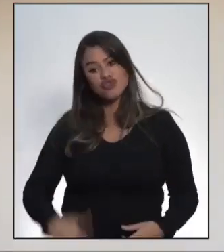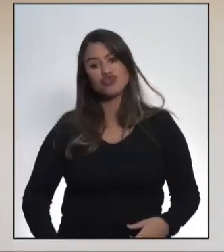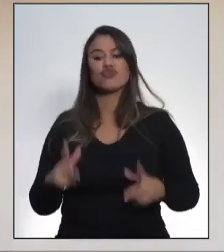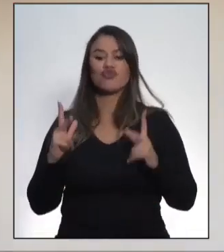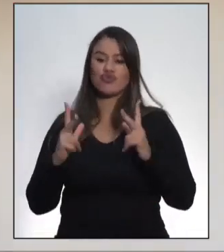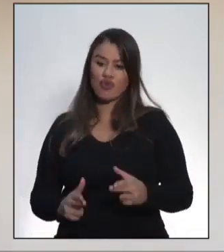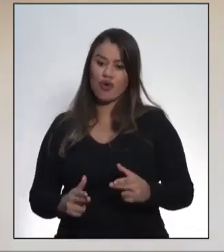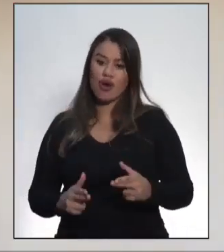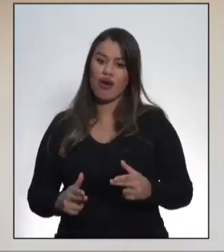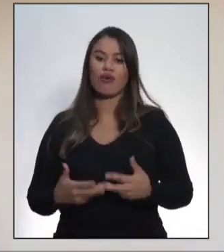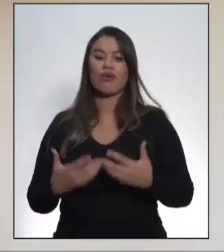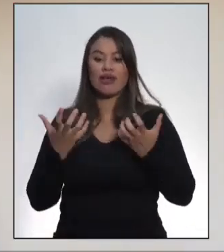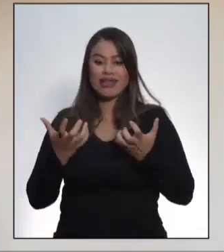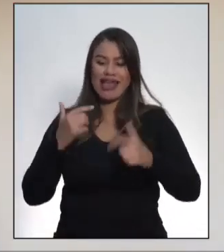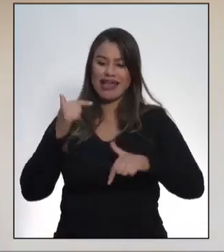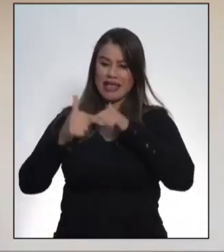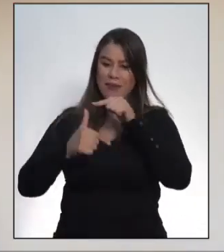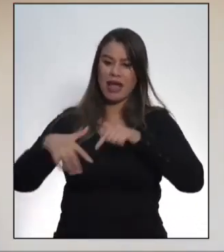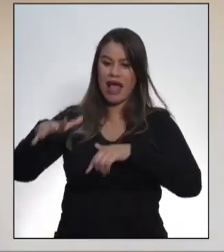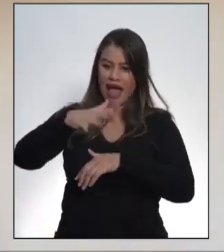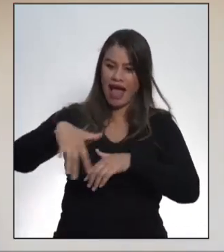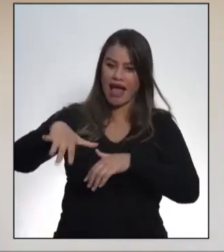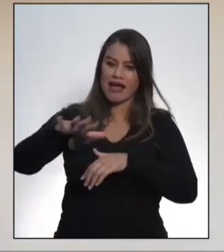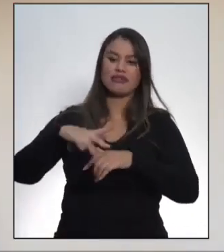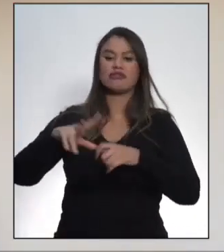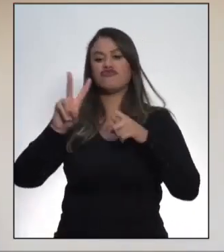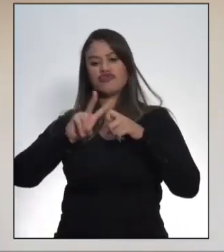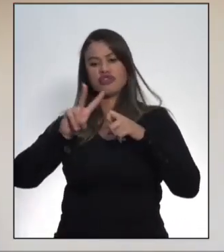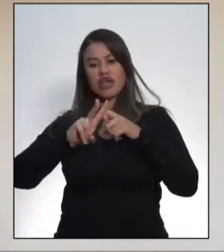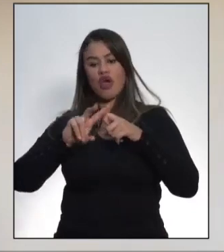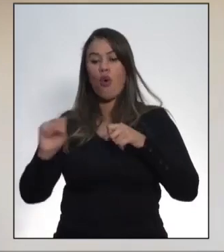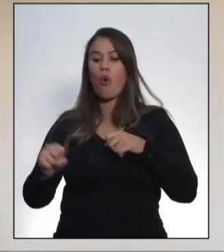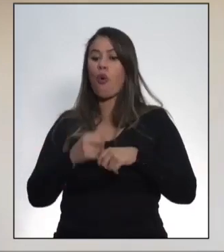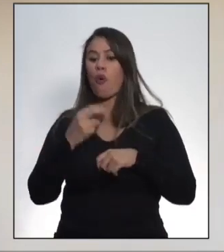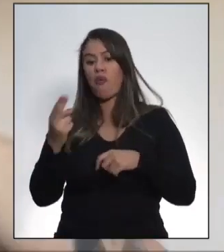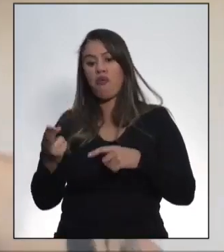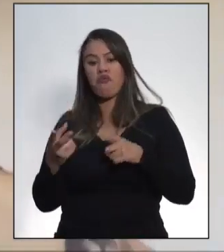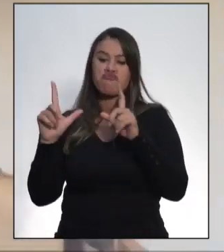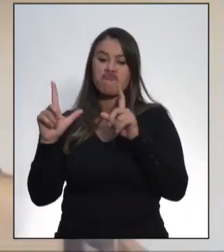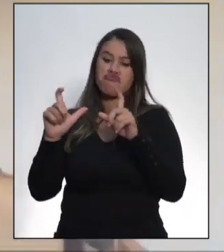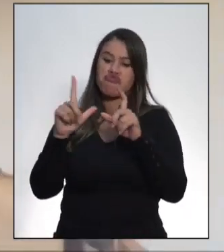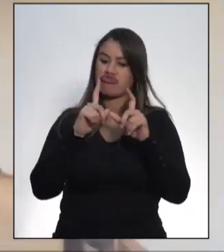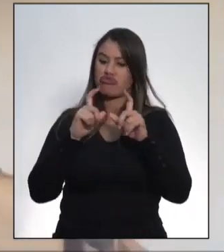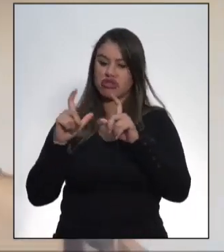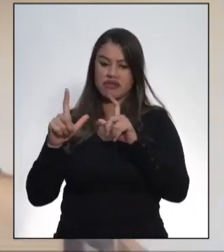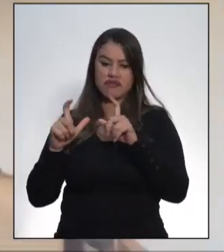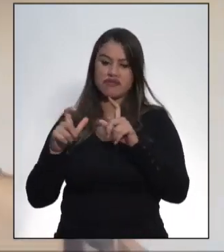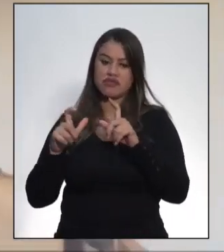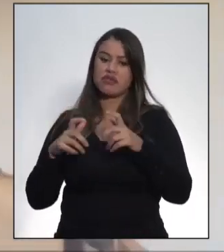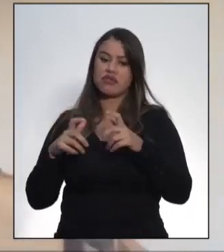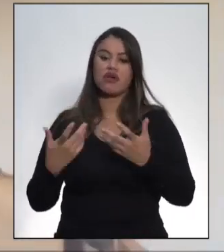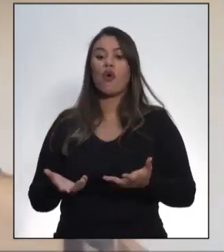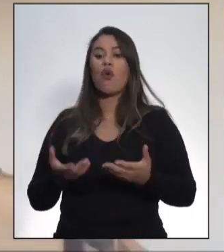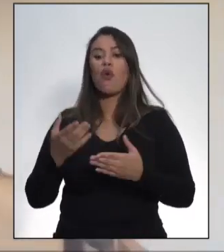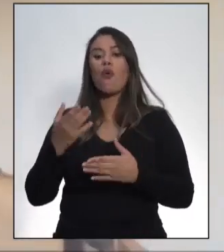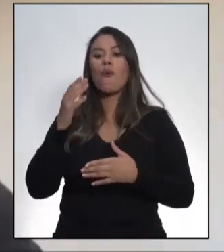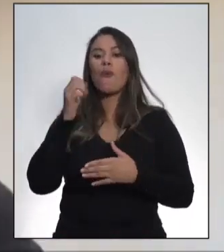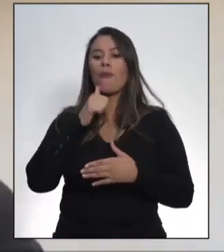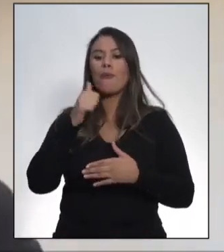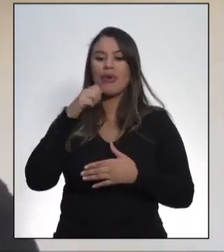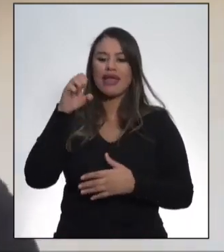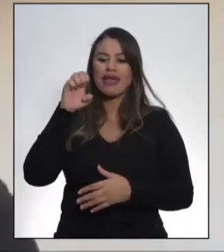quiser trabalhar com veterinária, se você quiser trabalhar com fotografia, ou como a Emily, que quer ser